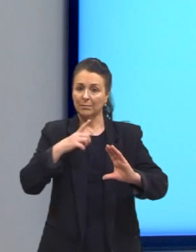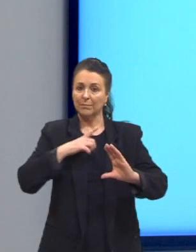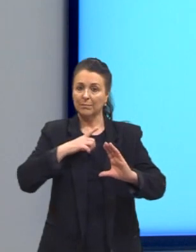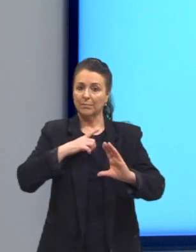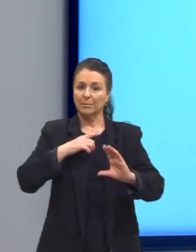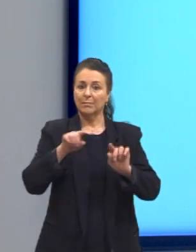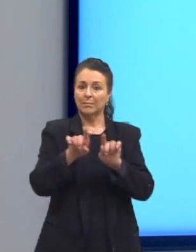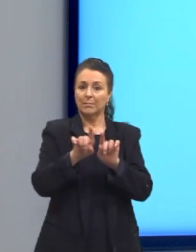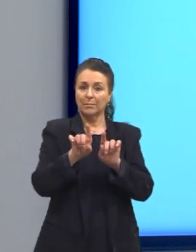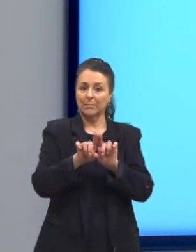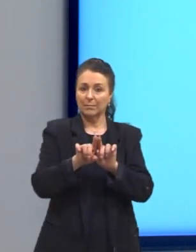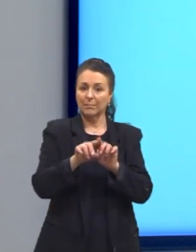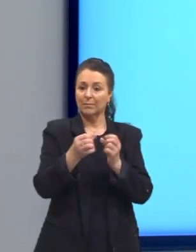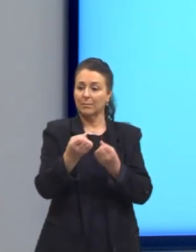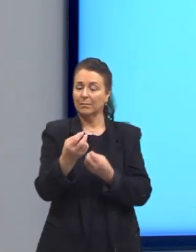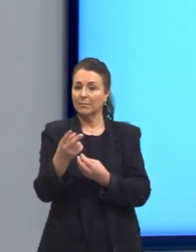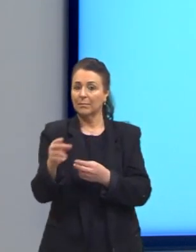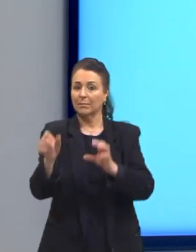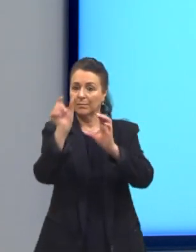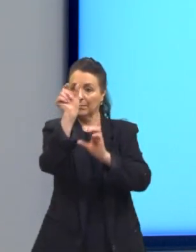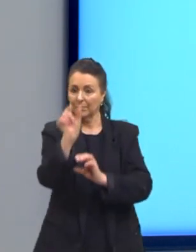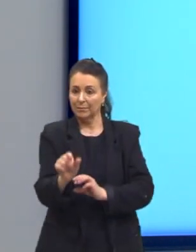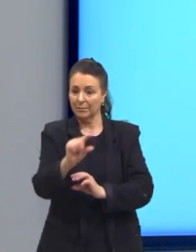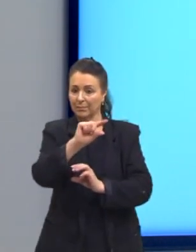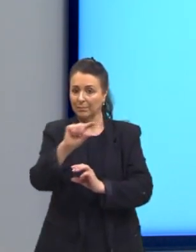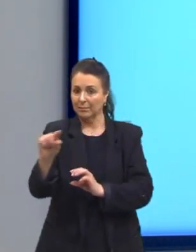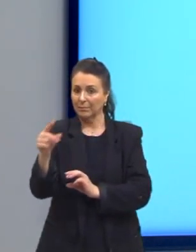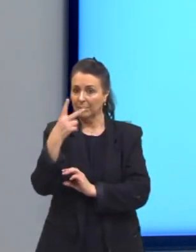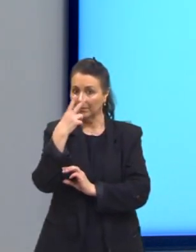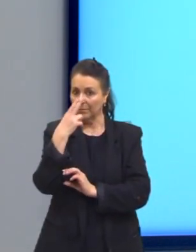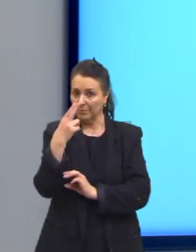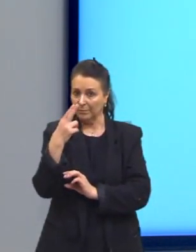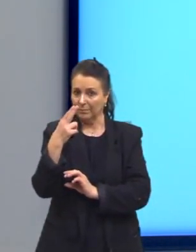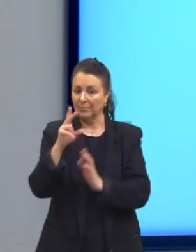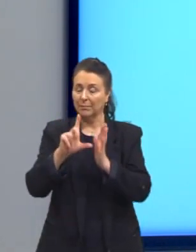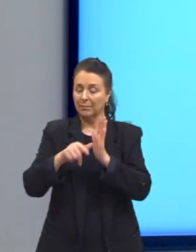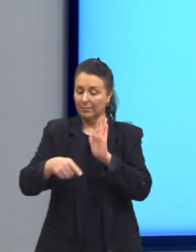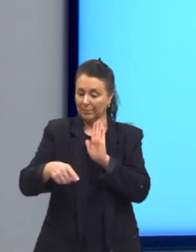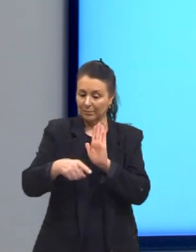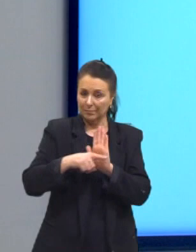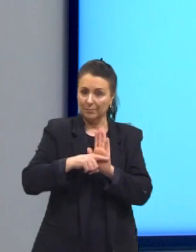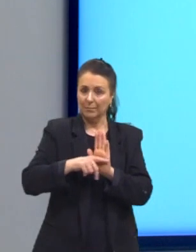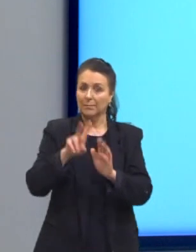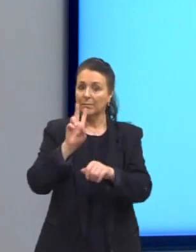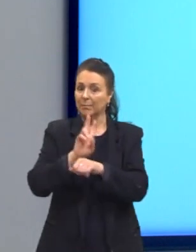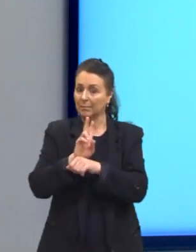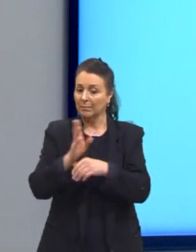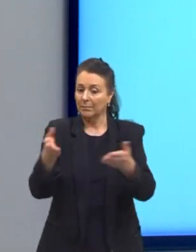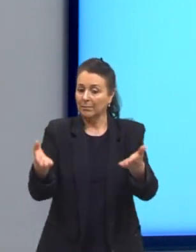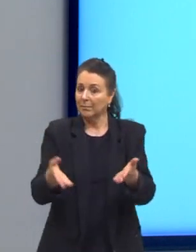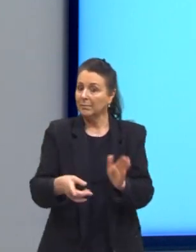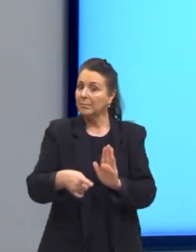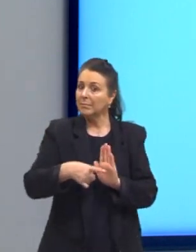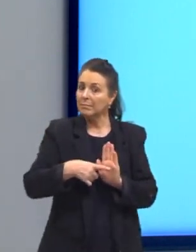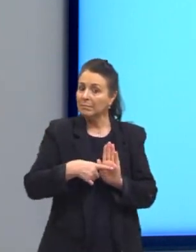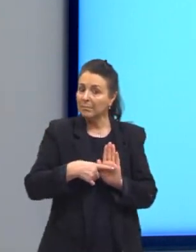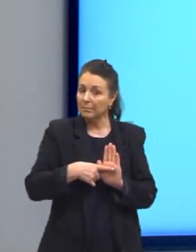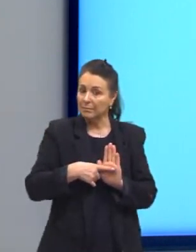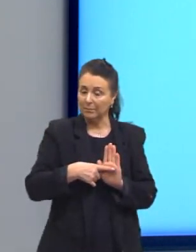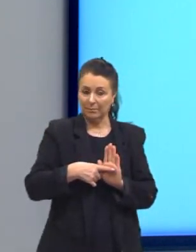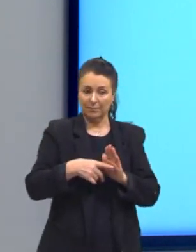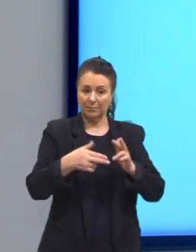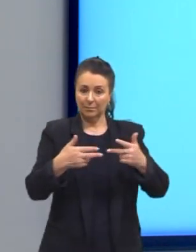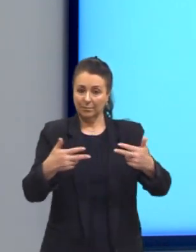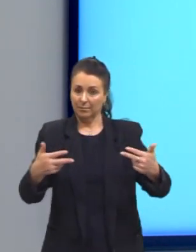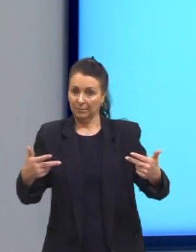ordem e aí nós subtrairmos né aqui cuidando sempre porque agora é menos né então se por acaso algum dos